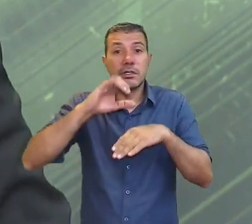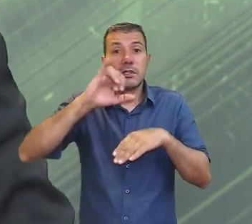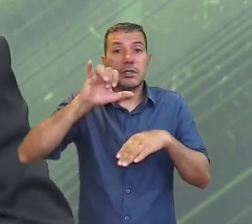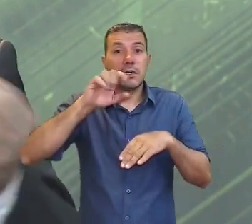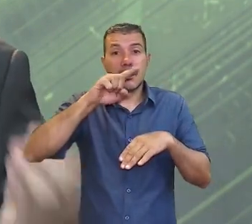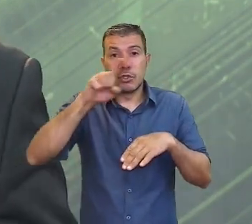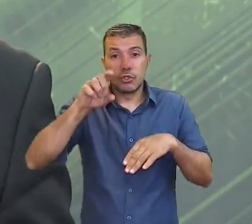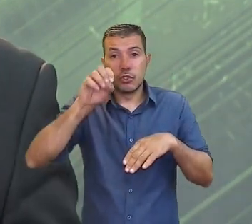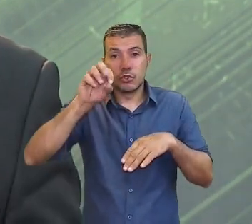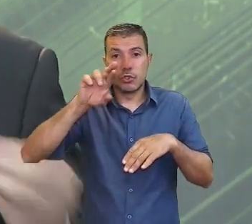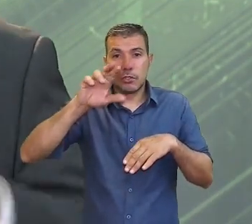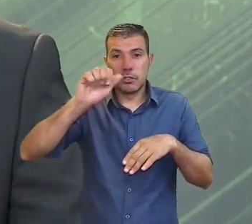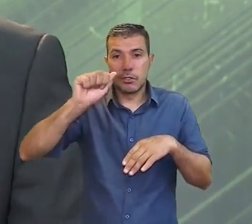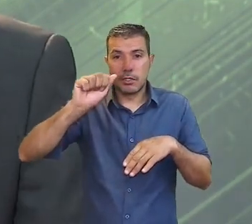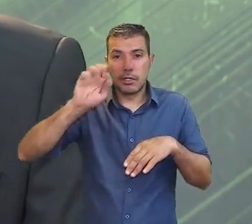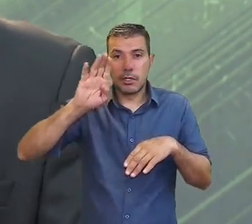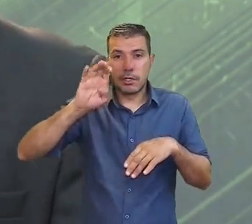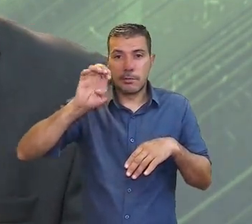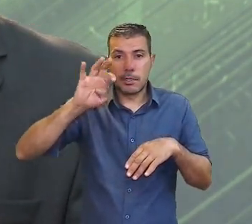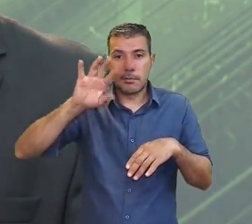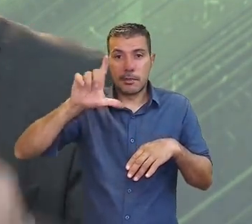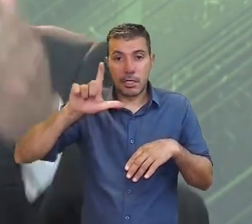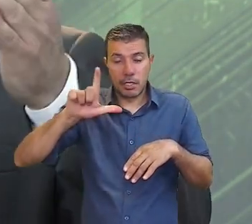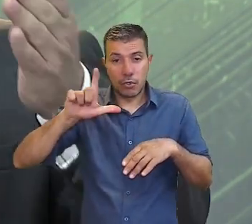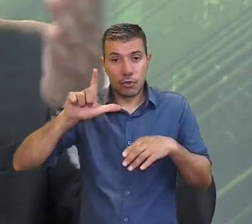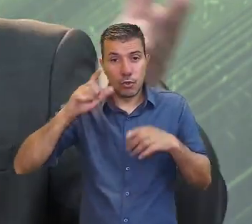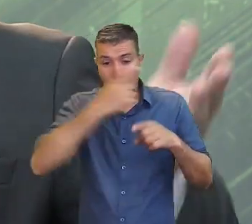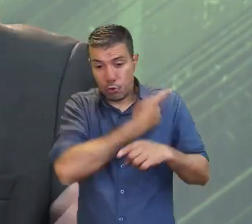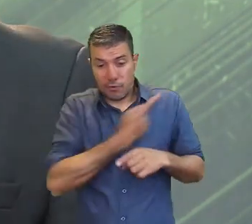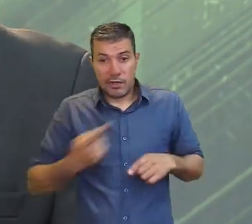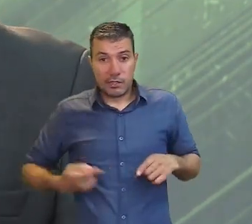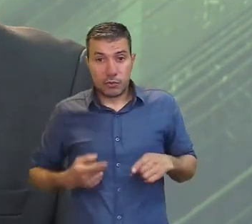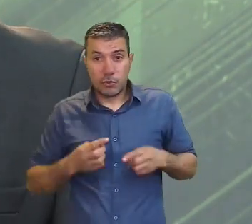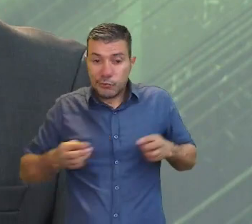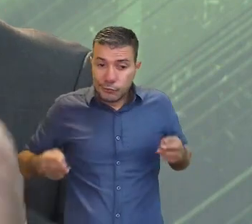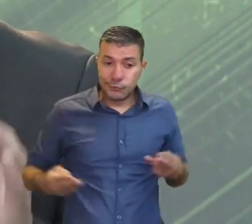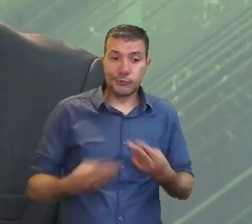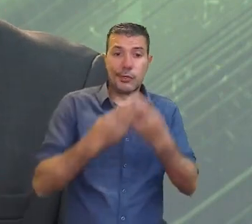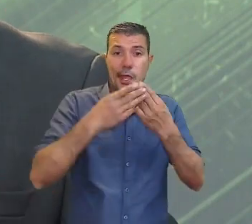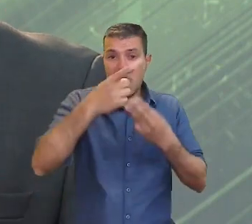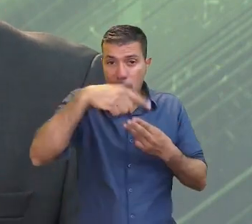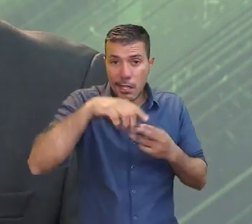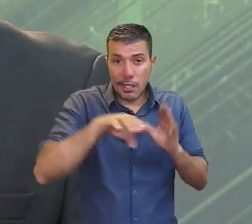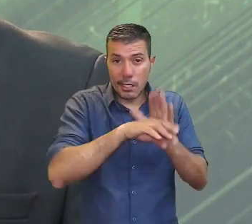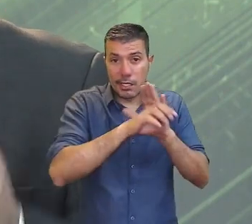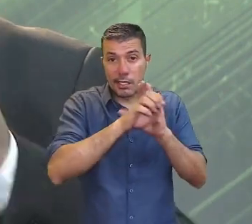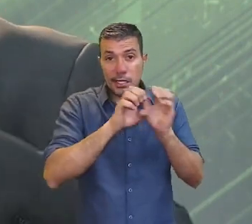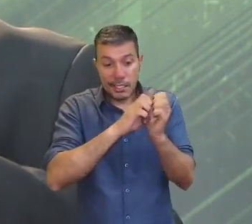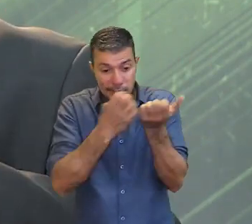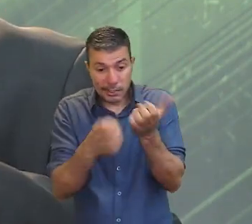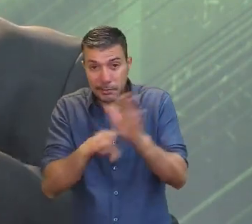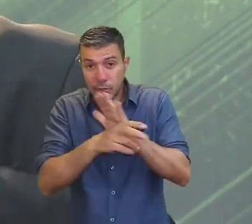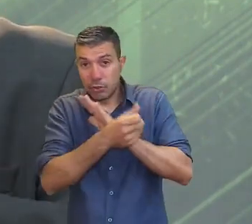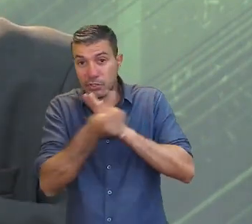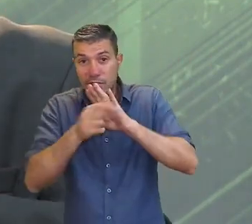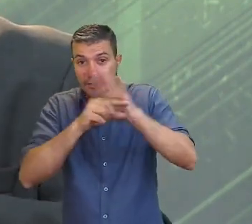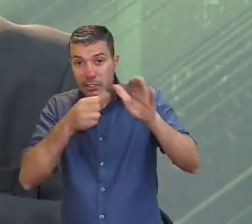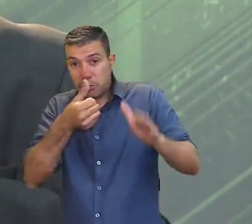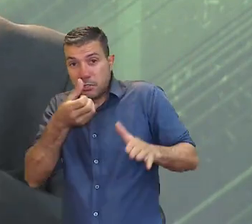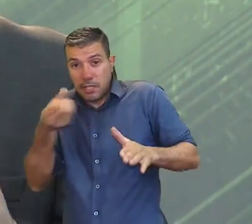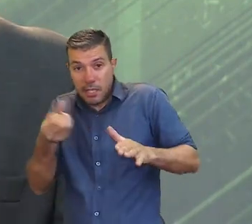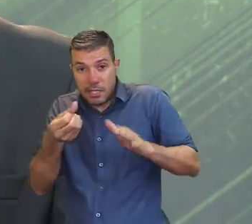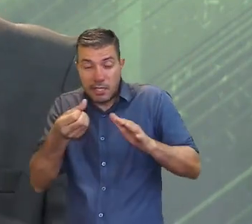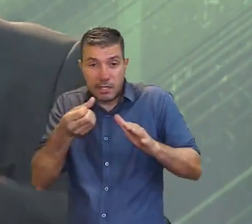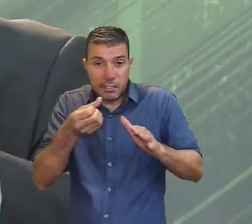Zorobabel, que era então o governador da Judéia. Esdras, você pode conferir também, capítulo 6, verso 16, e Ageu, capítulo